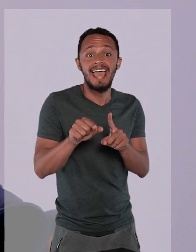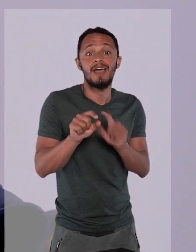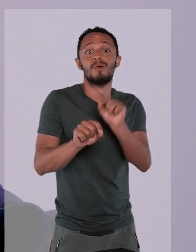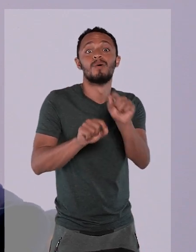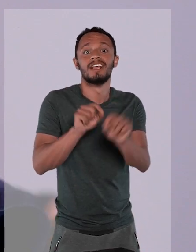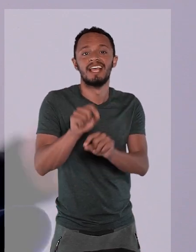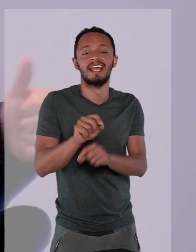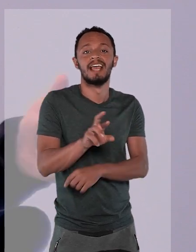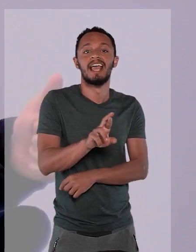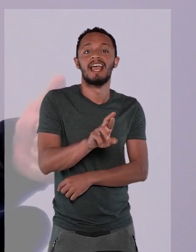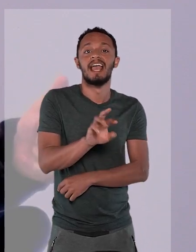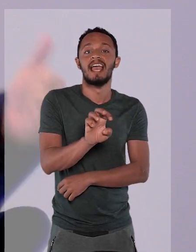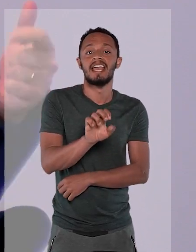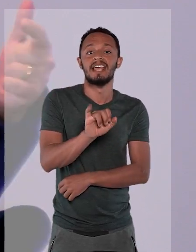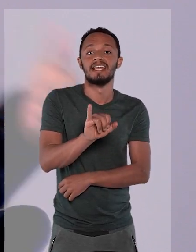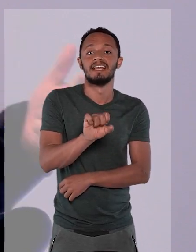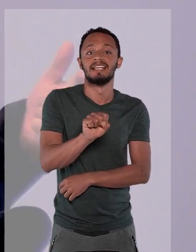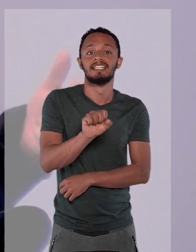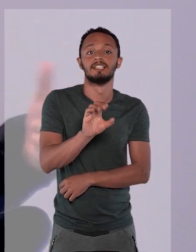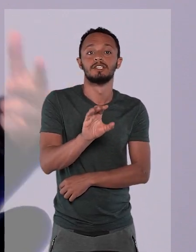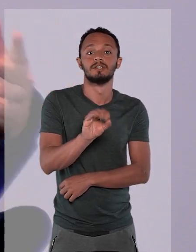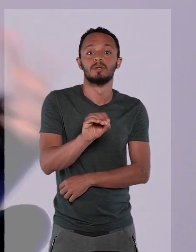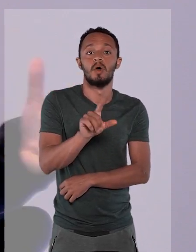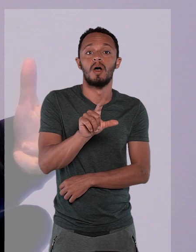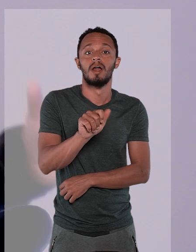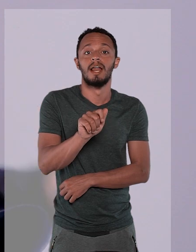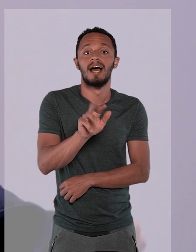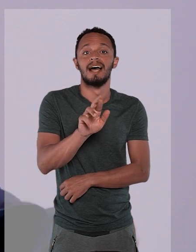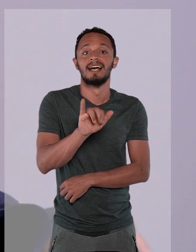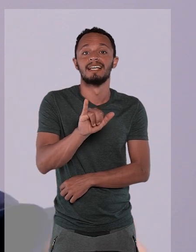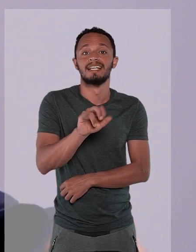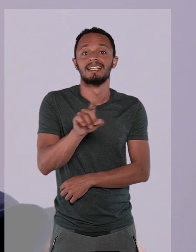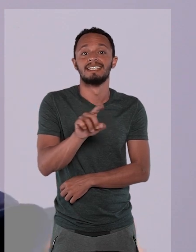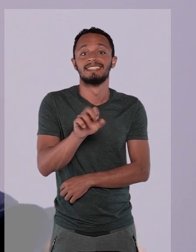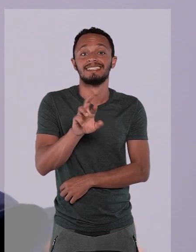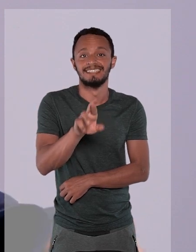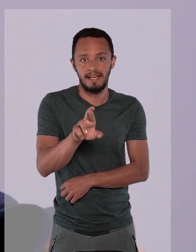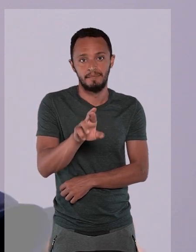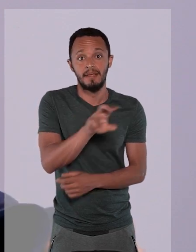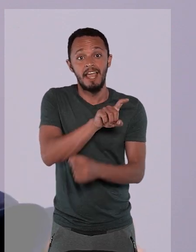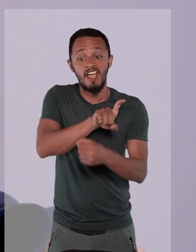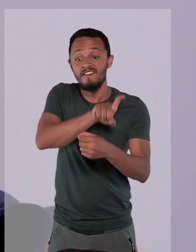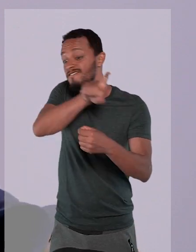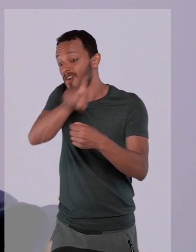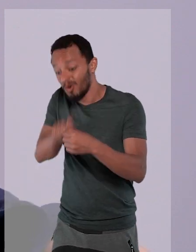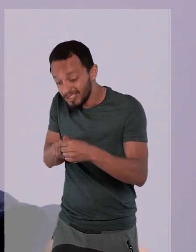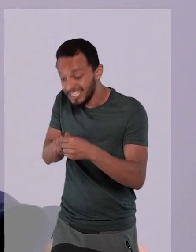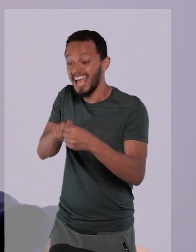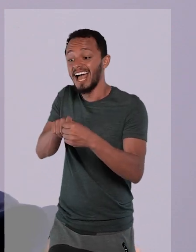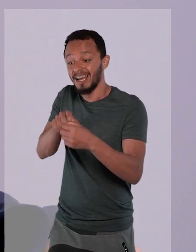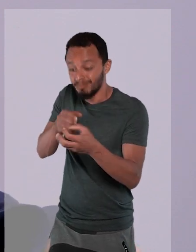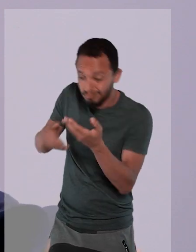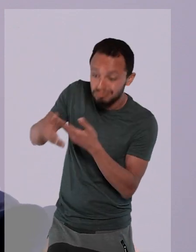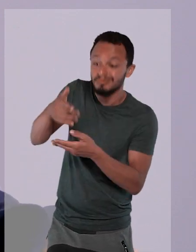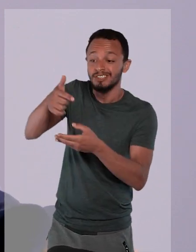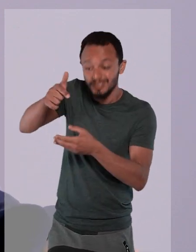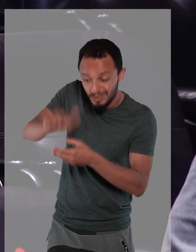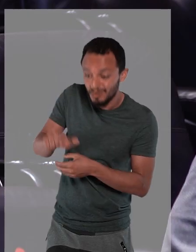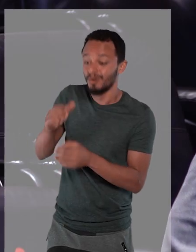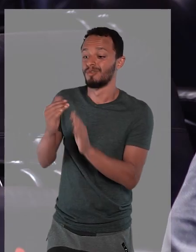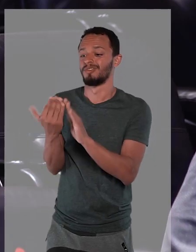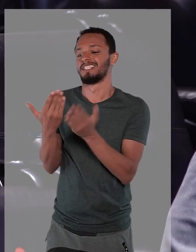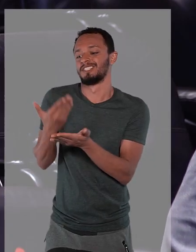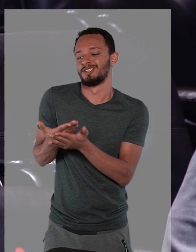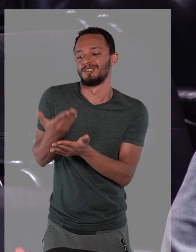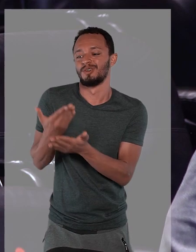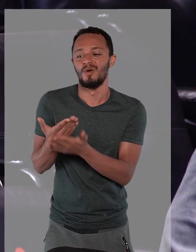reescolarizar funcionários, professores e principalmente os alunos. Reescolarizar. Eu